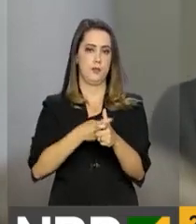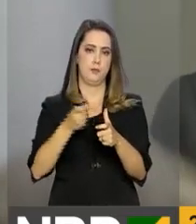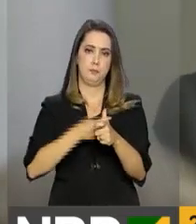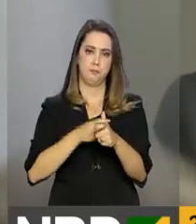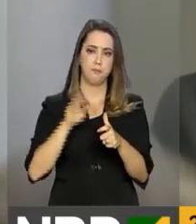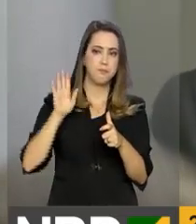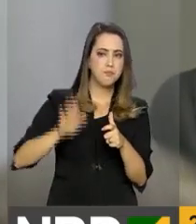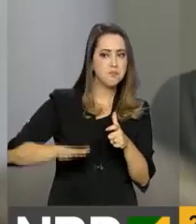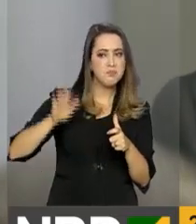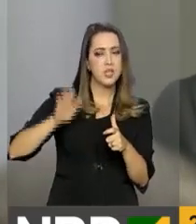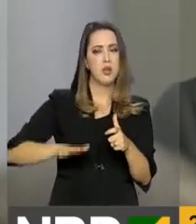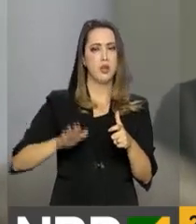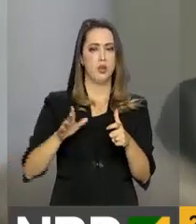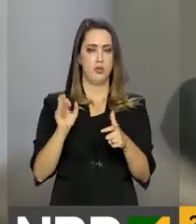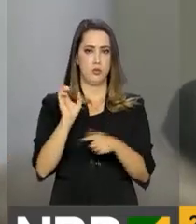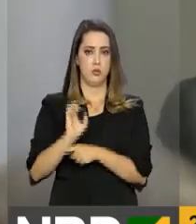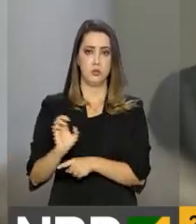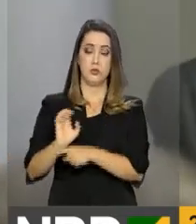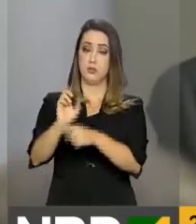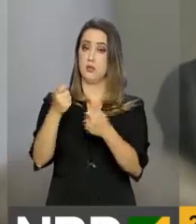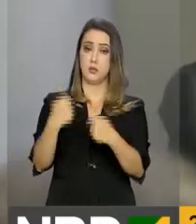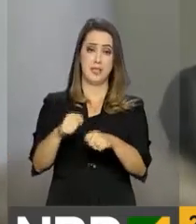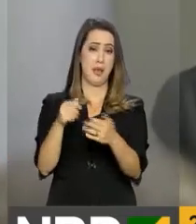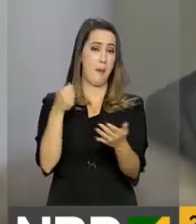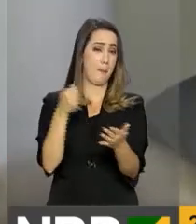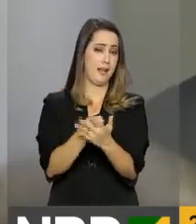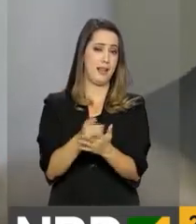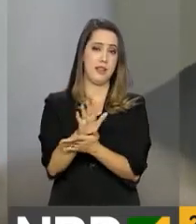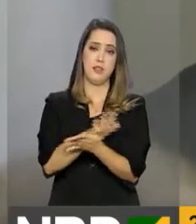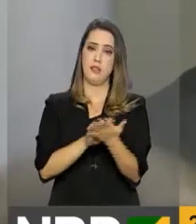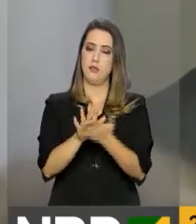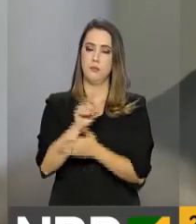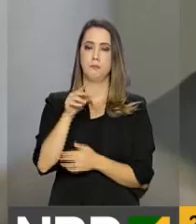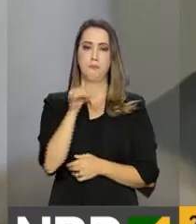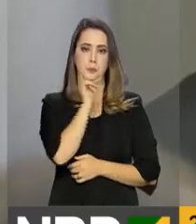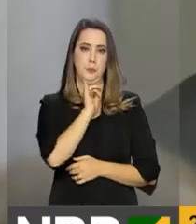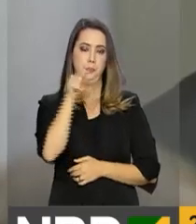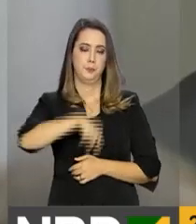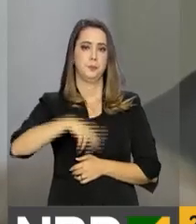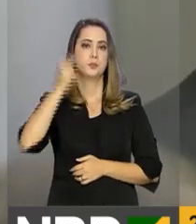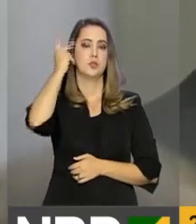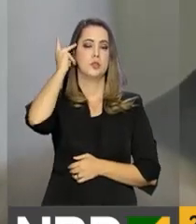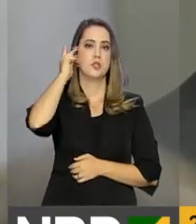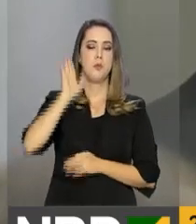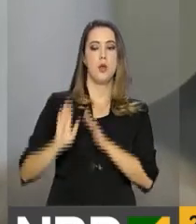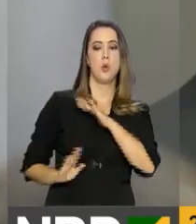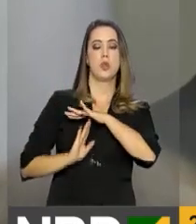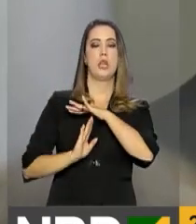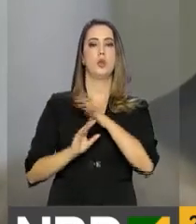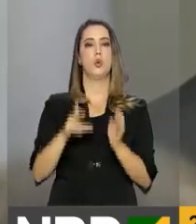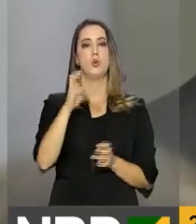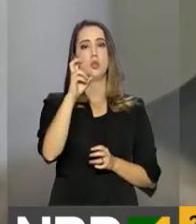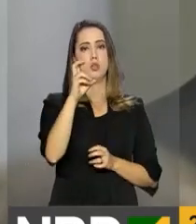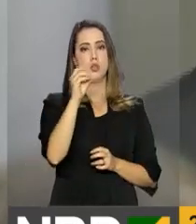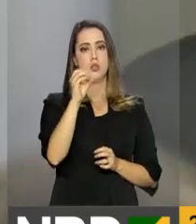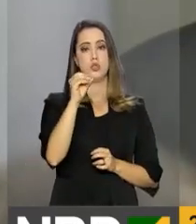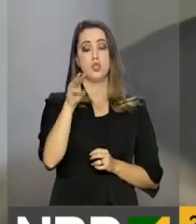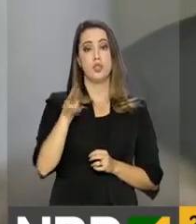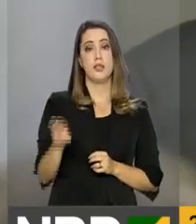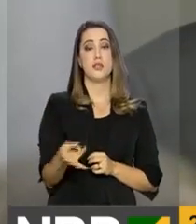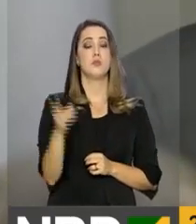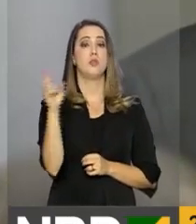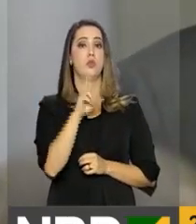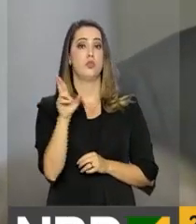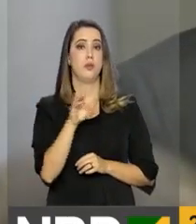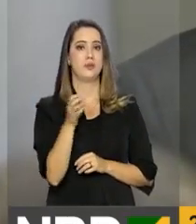estados, nos primeiros 6 meses, deixaram de pagar. Aqui no estado de São Paulo, por exemplo, como o teto era 500 milhões, no estado de São